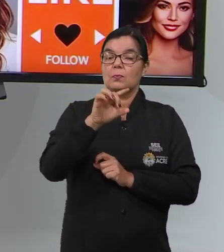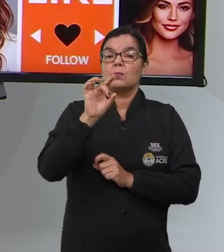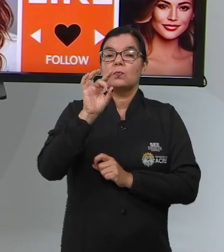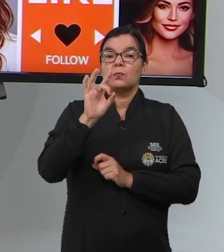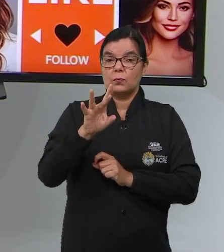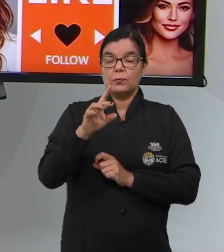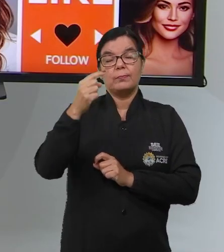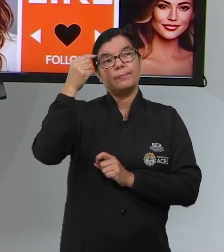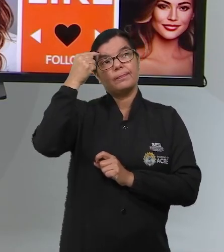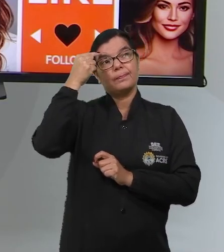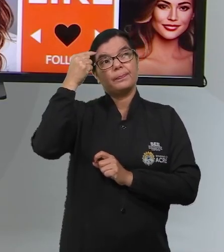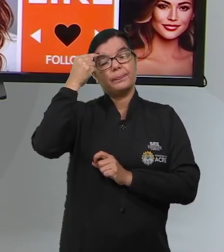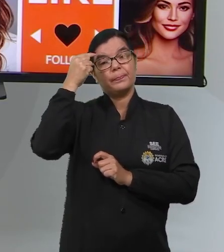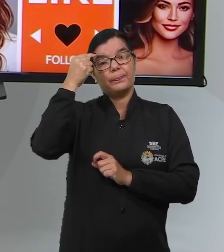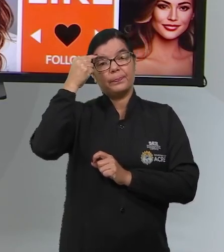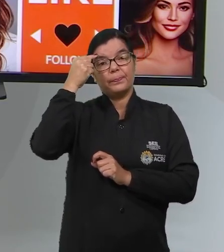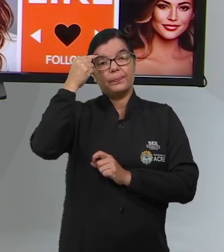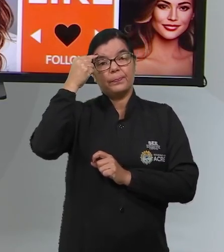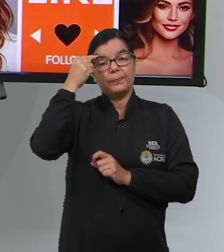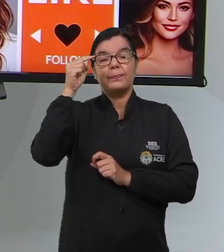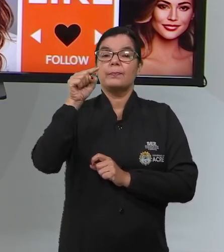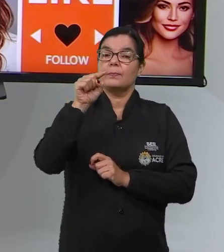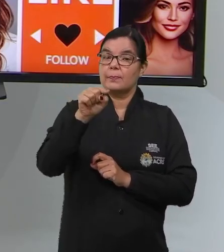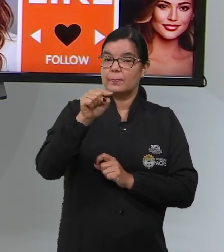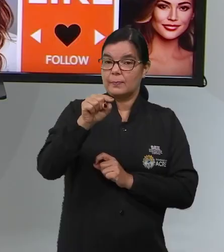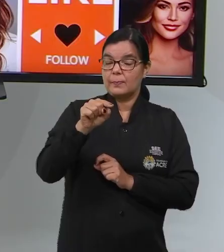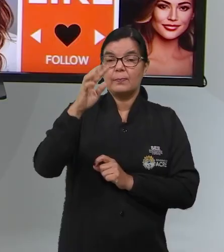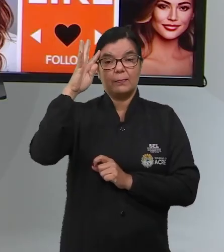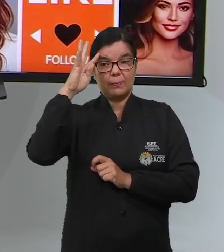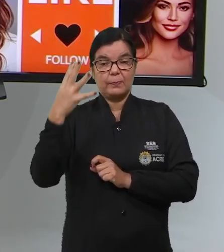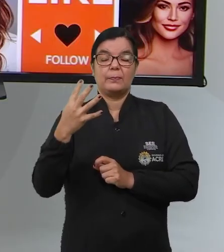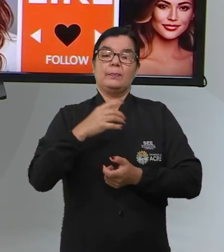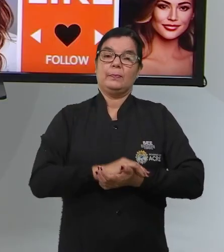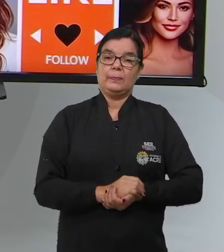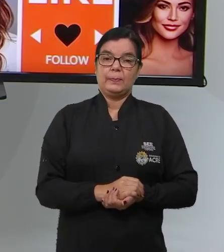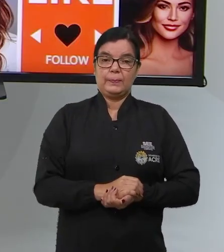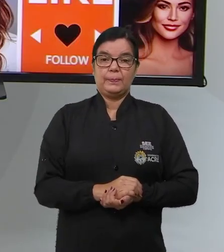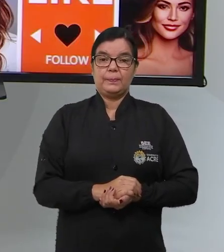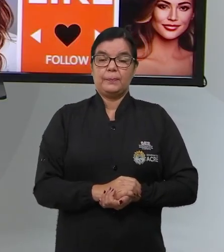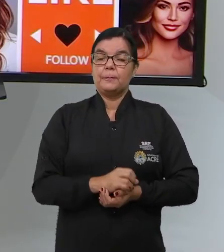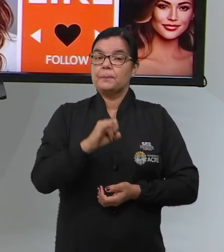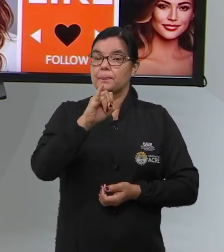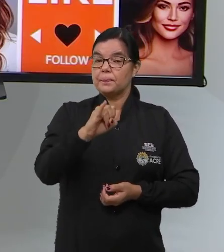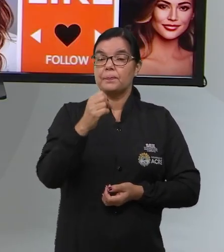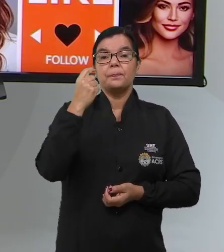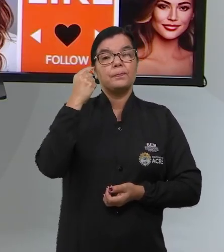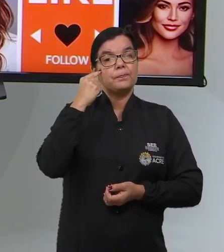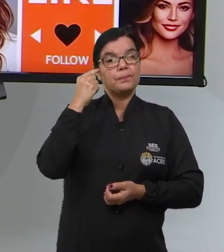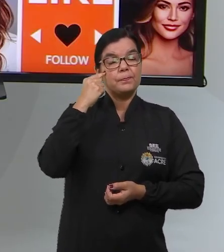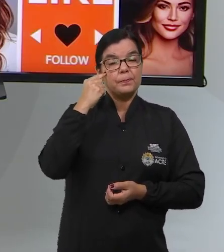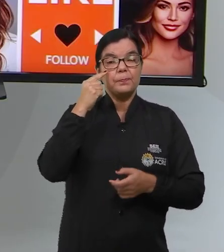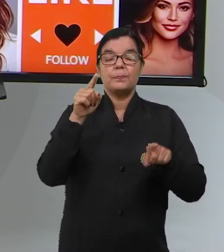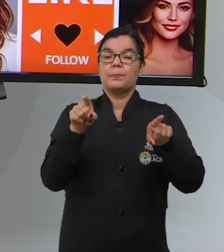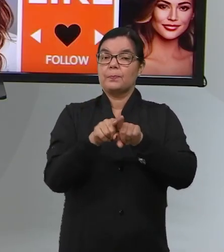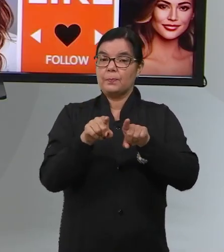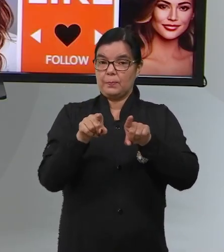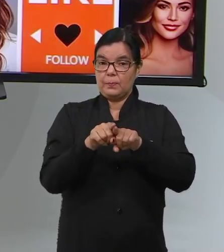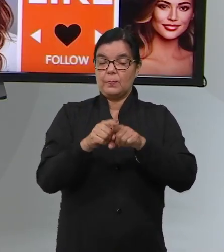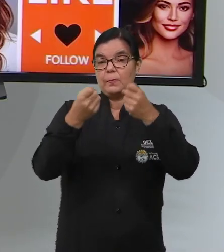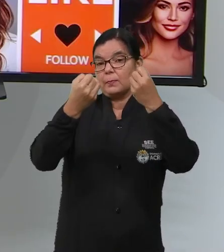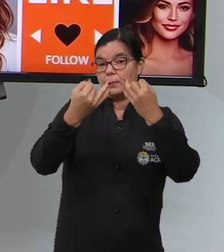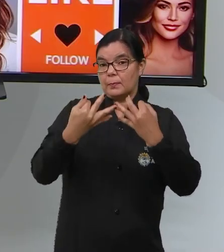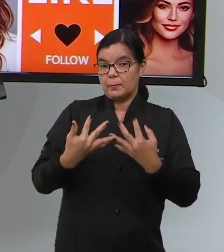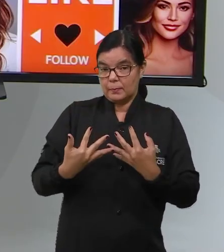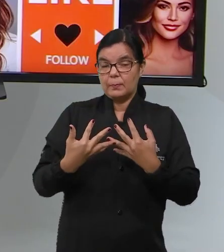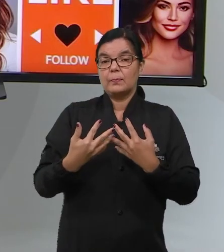está pensando que é você que decide? Se nós levarmos em consideração esses